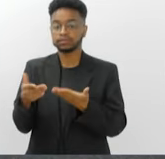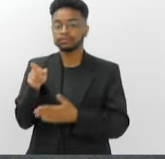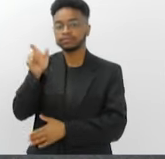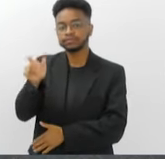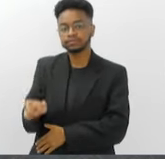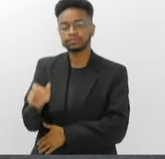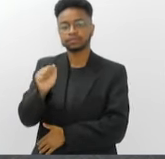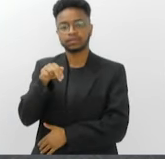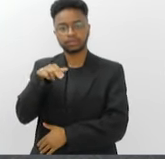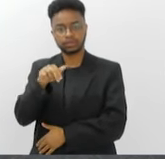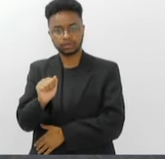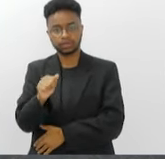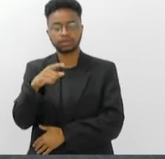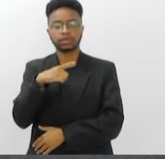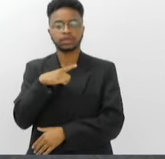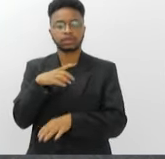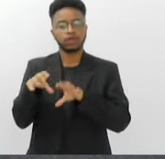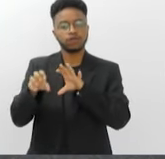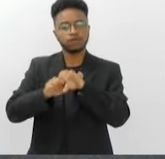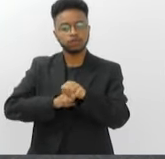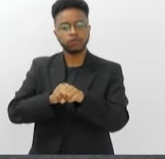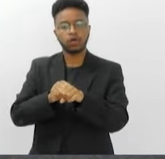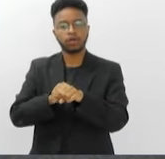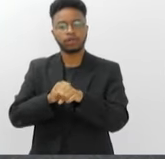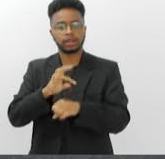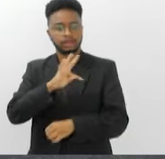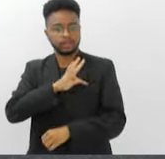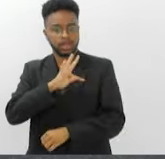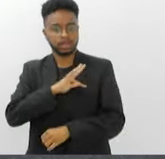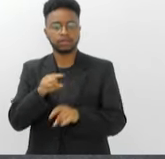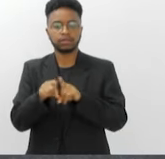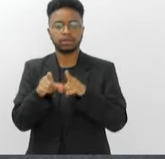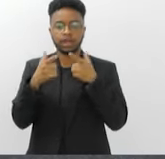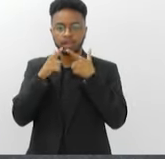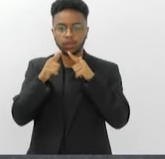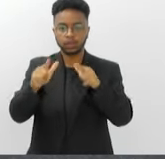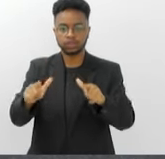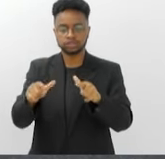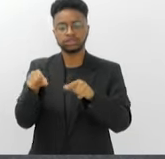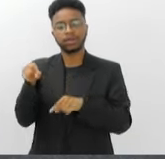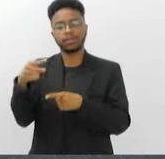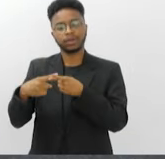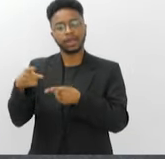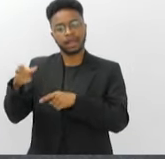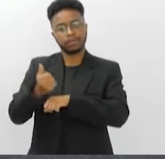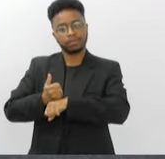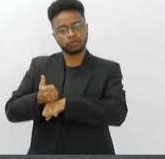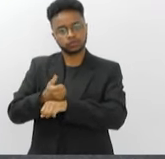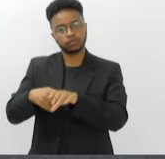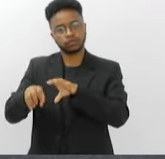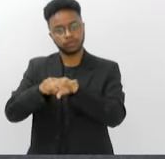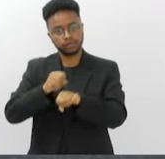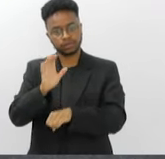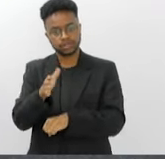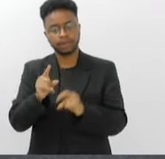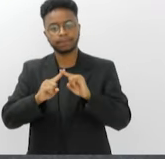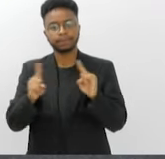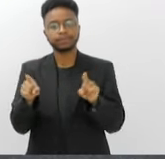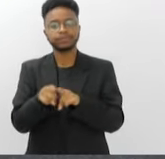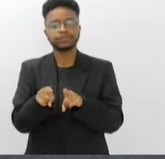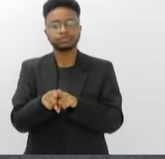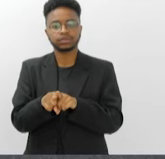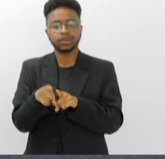passou, né, toda formação, seja a técnica linguística, da qual ela é uma profissional formada, mas também